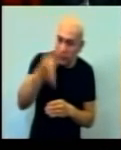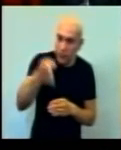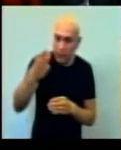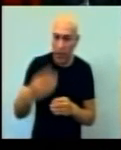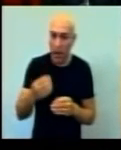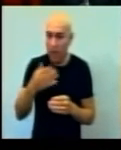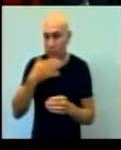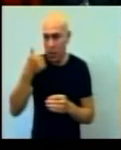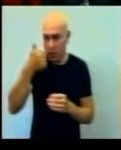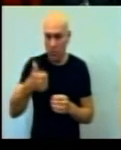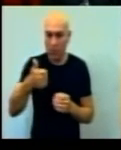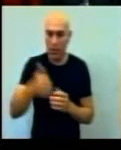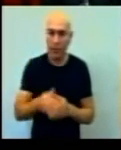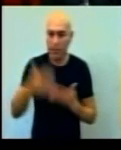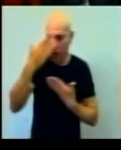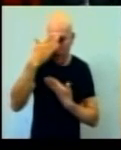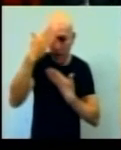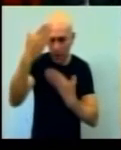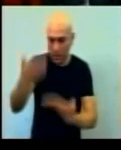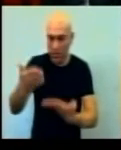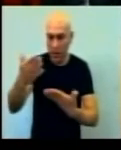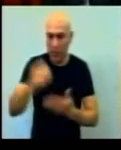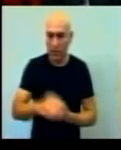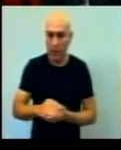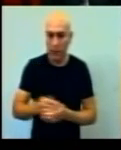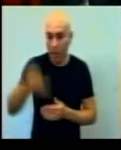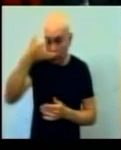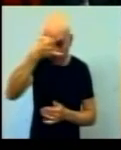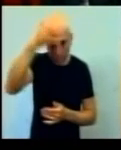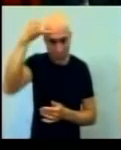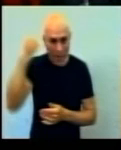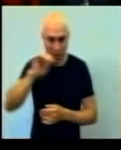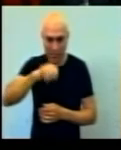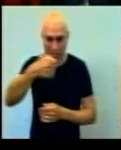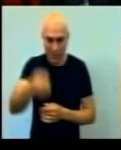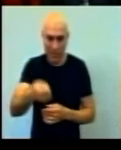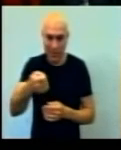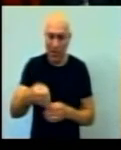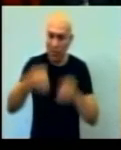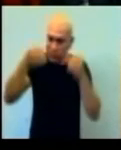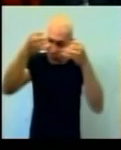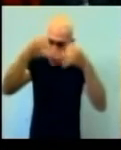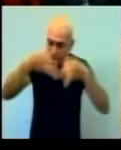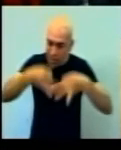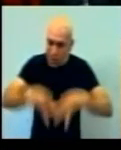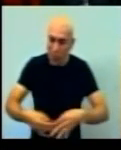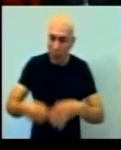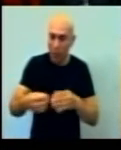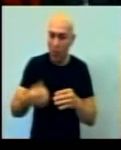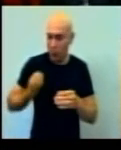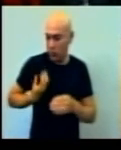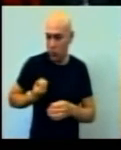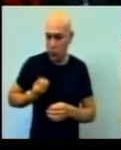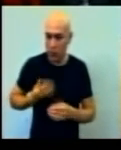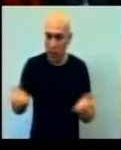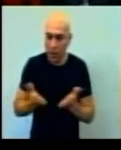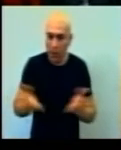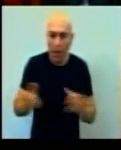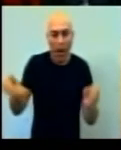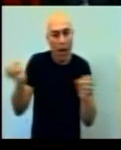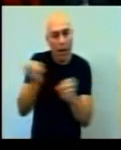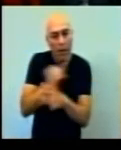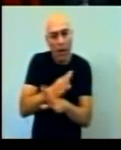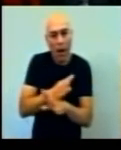que o suficiente. Eu agradeço também a participação da Andréa Negri, que nos passou os dados hoje. E aqui eu encerro a